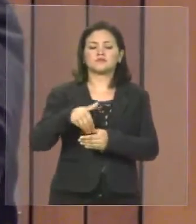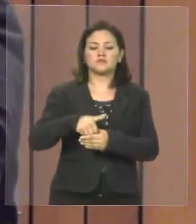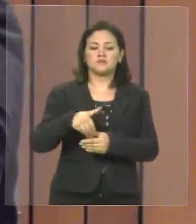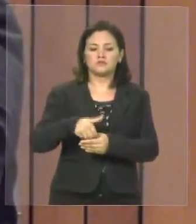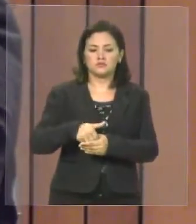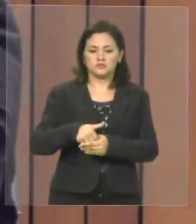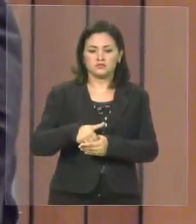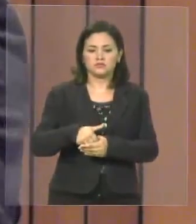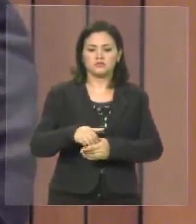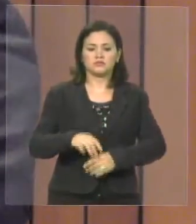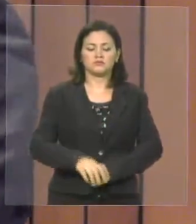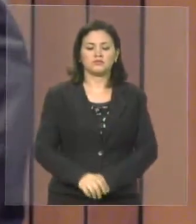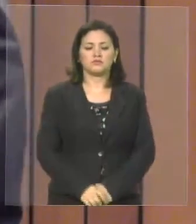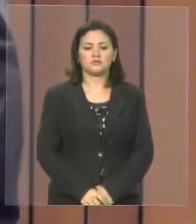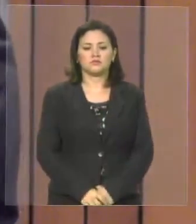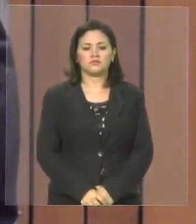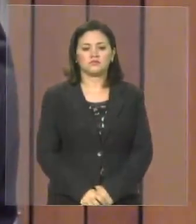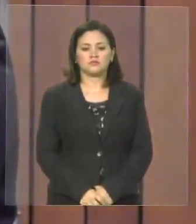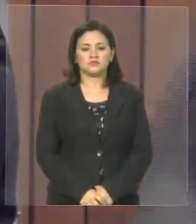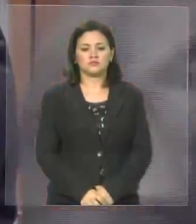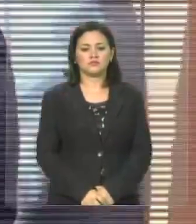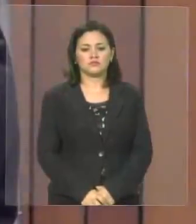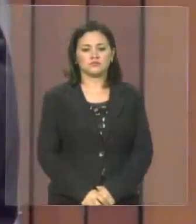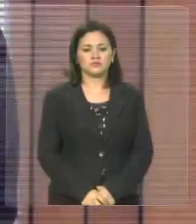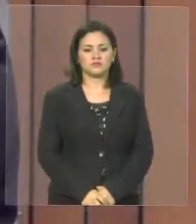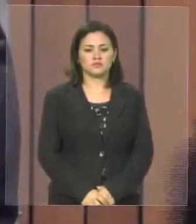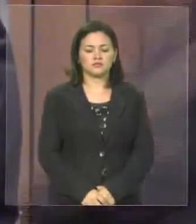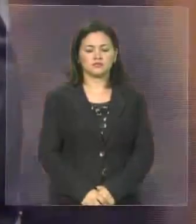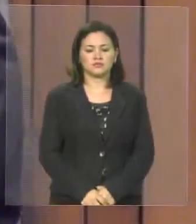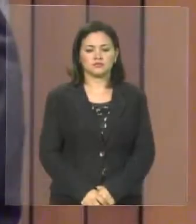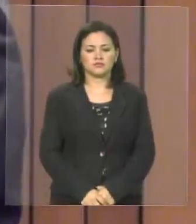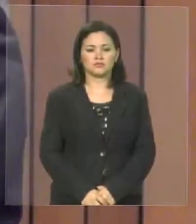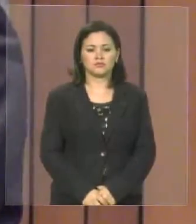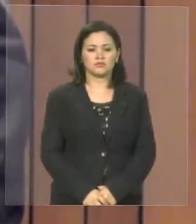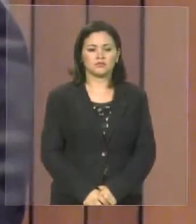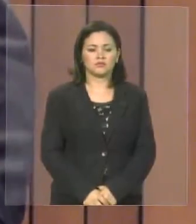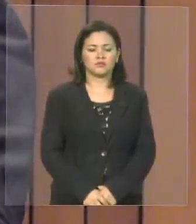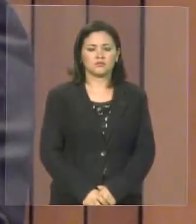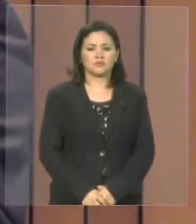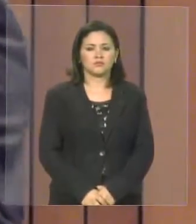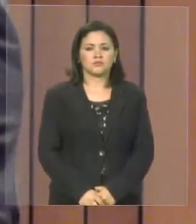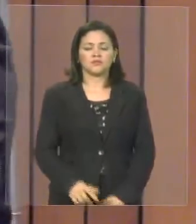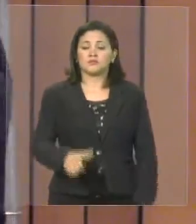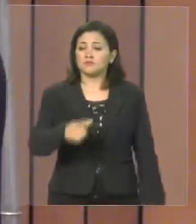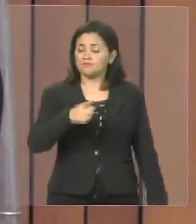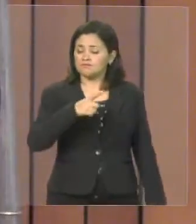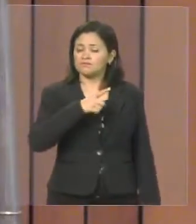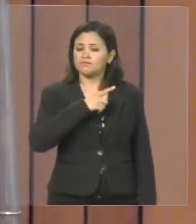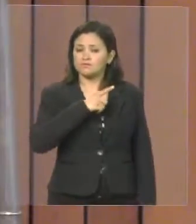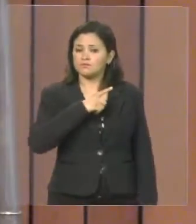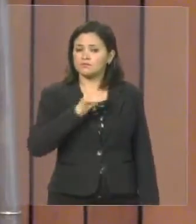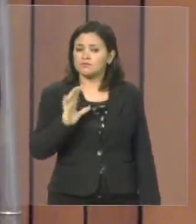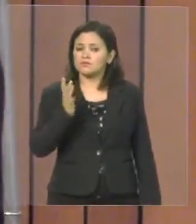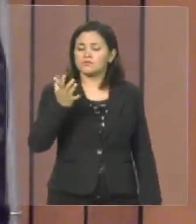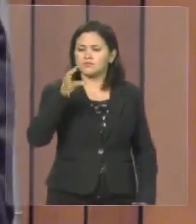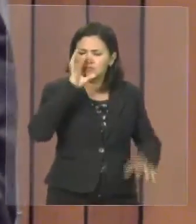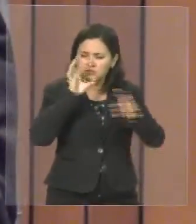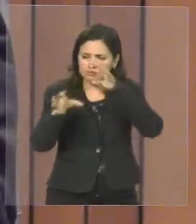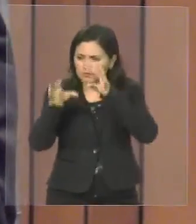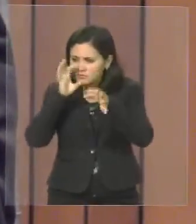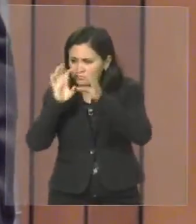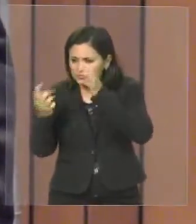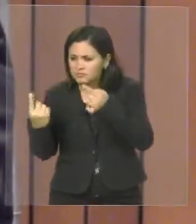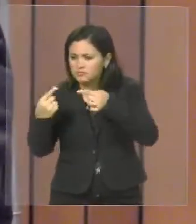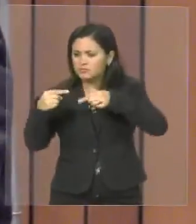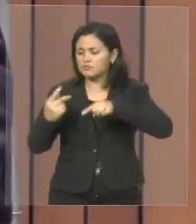teve a sua vida pública, como ele mesmo deixou bem claro, se fosse somente ele como candidato, mas a sua